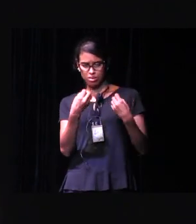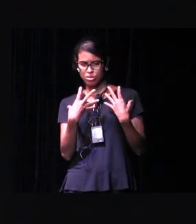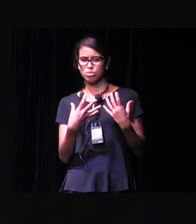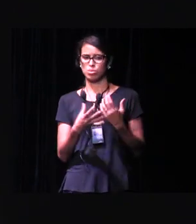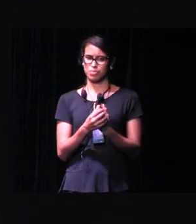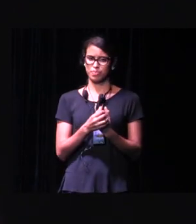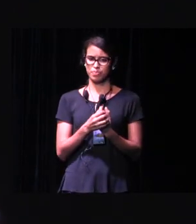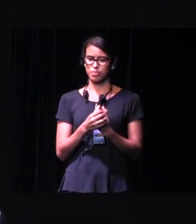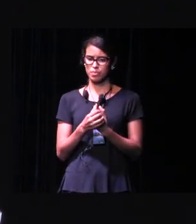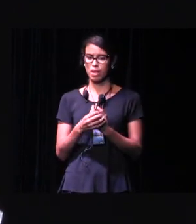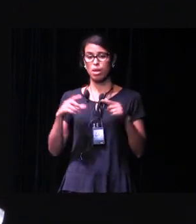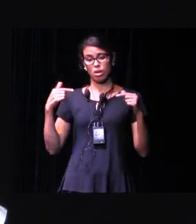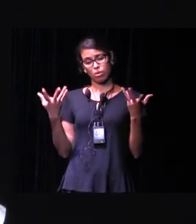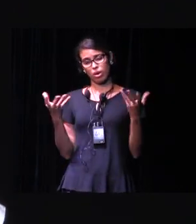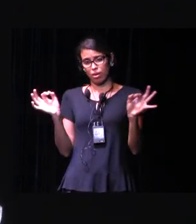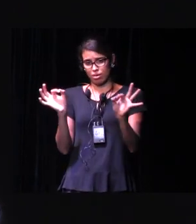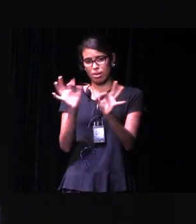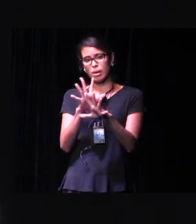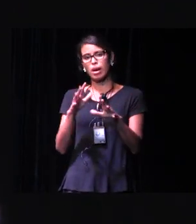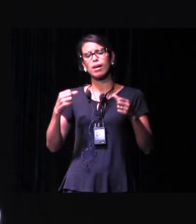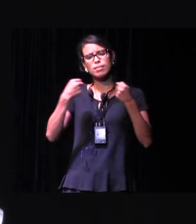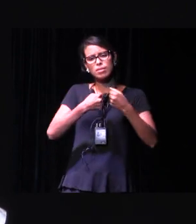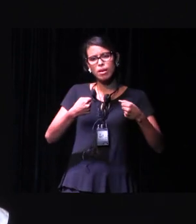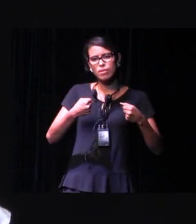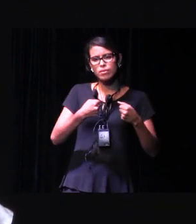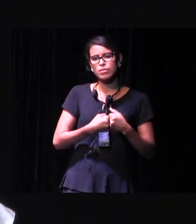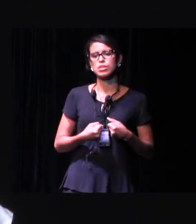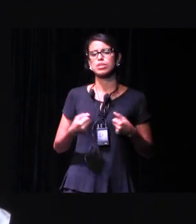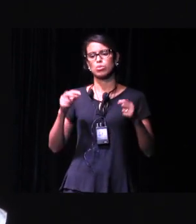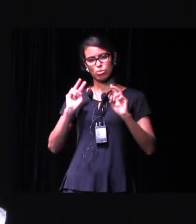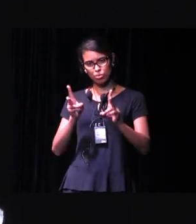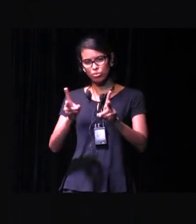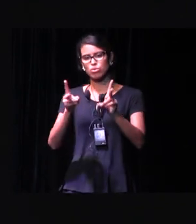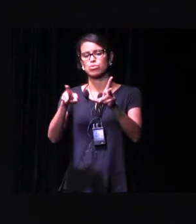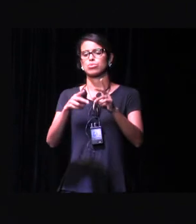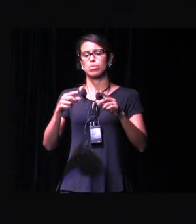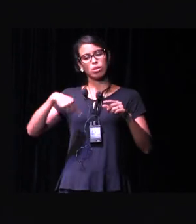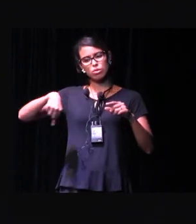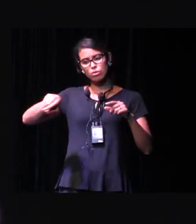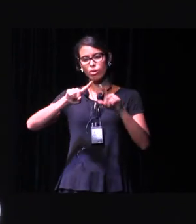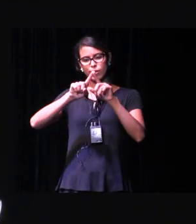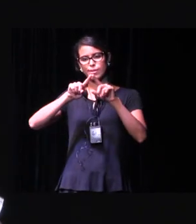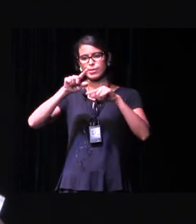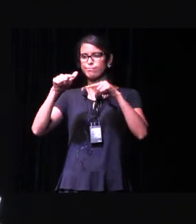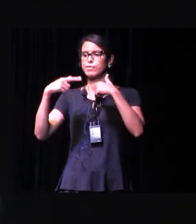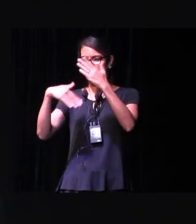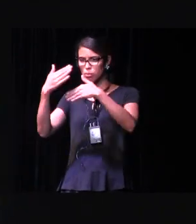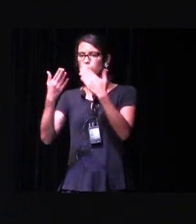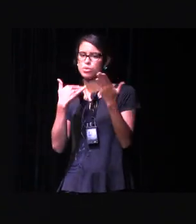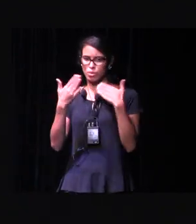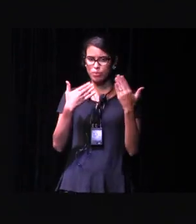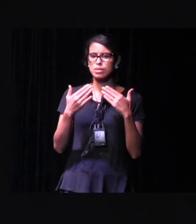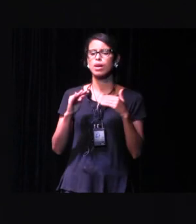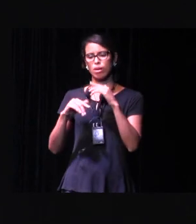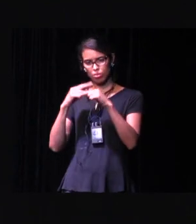bravamente, então eu queria encerrar dizendo que o desafio de desenho continua e que se a gente puder continuar